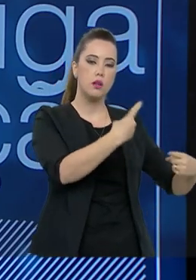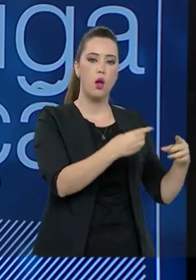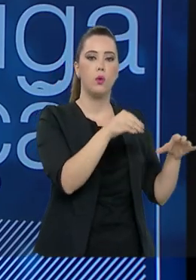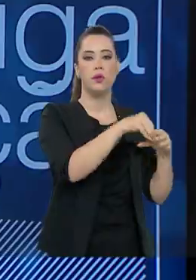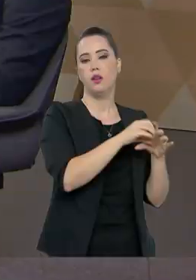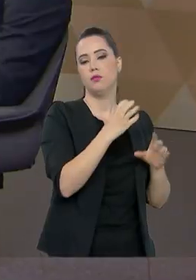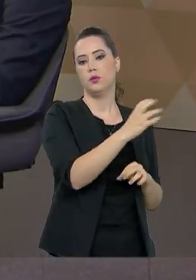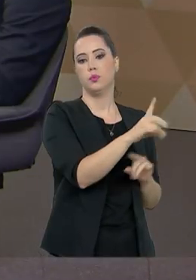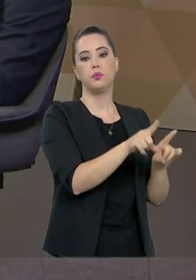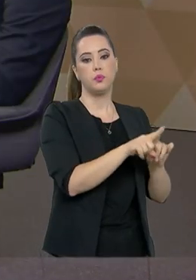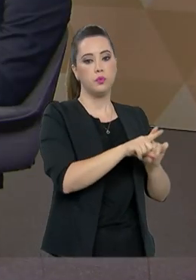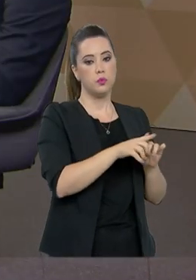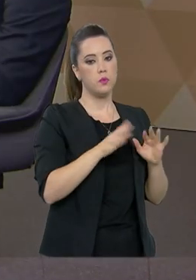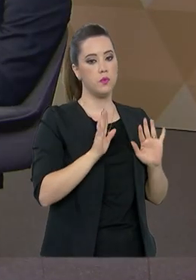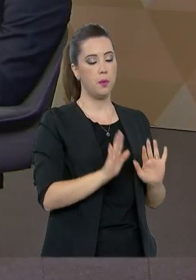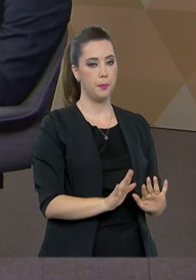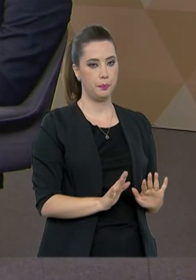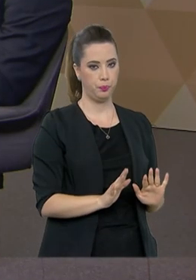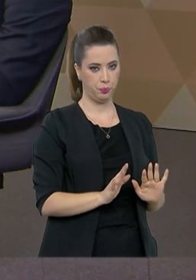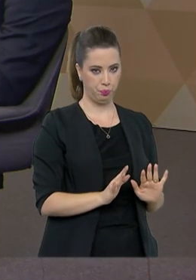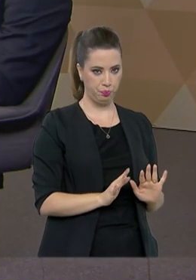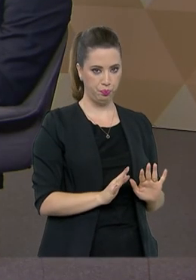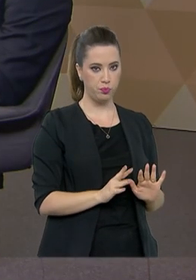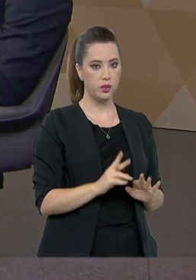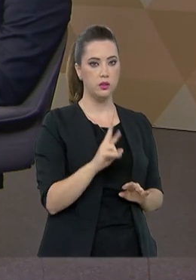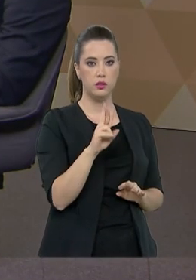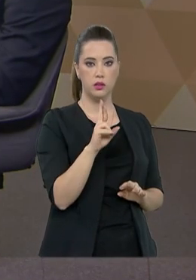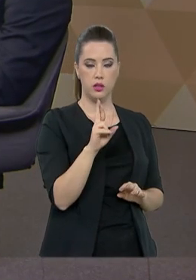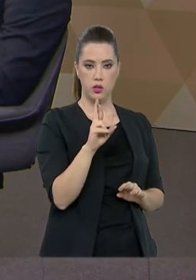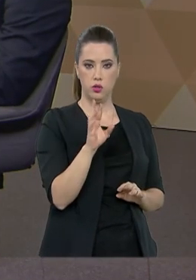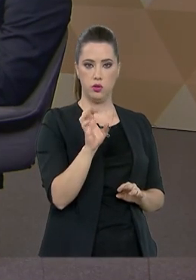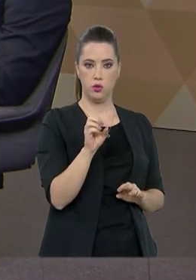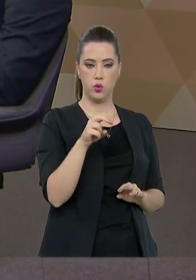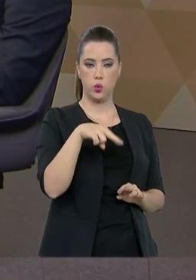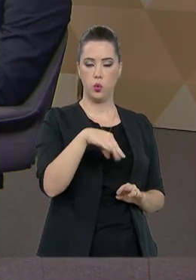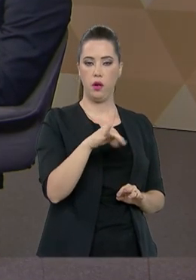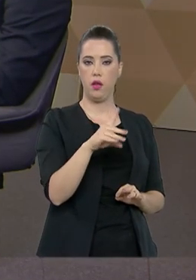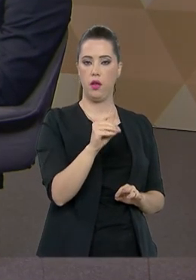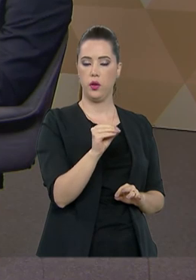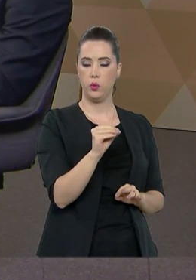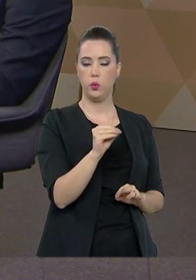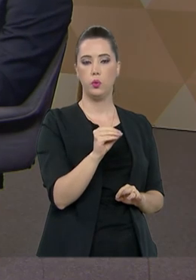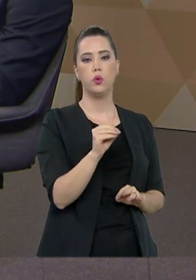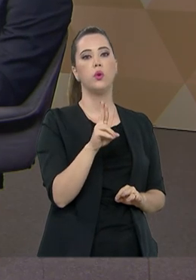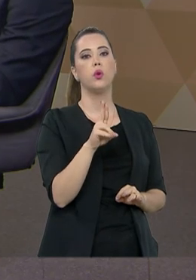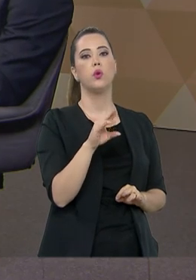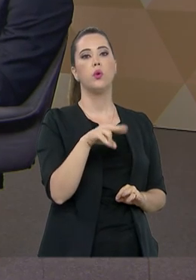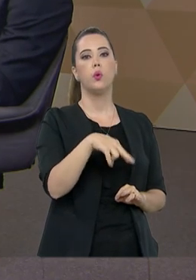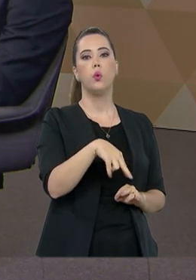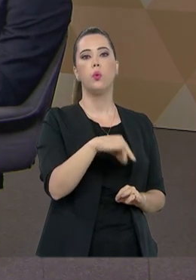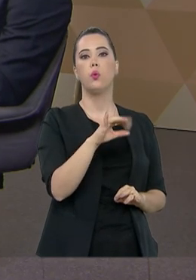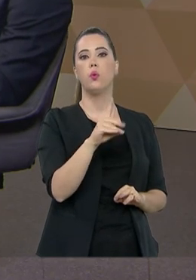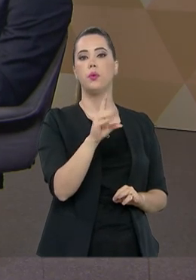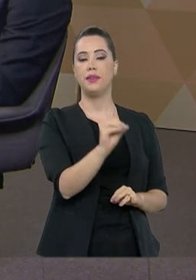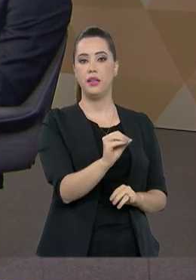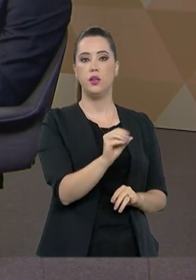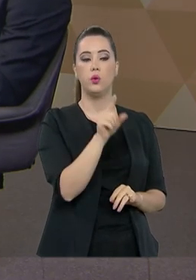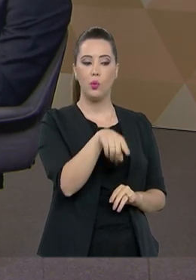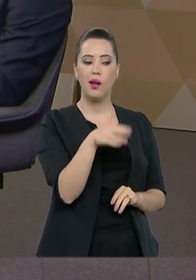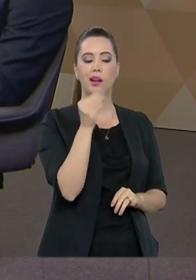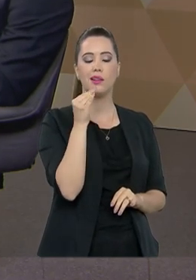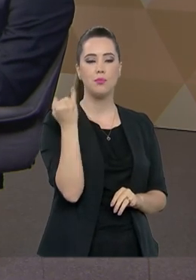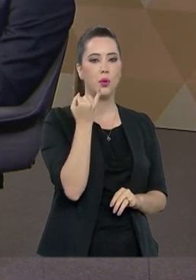nos Estados Unidos. Mas o Reino Unido é também uma inspiração importante porque foi o país onde foi criado o exame